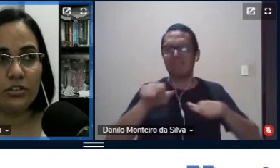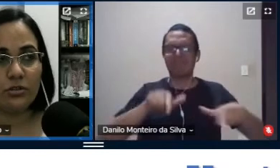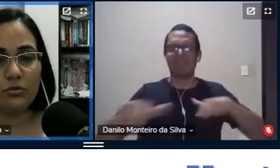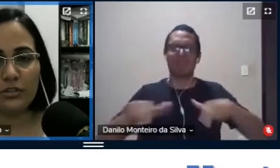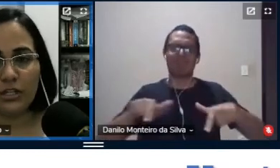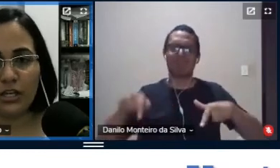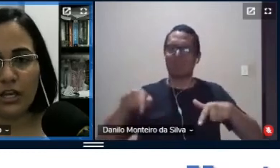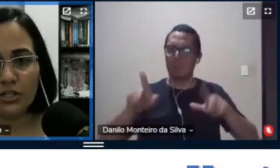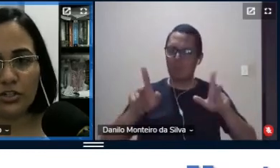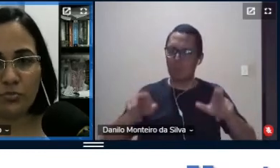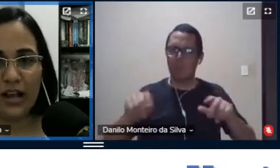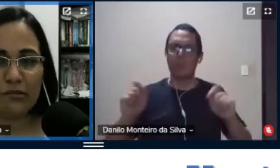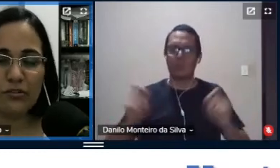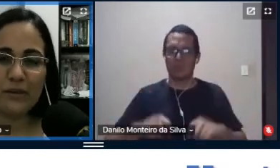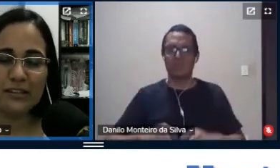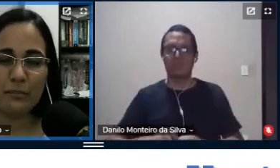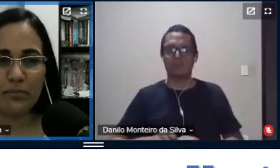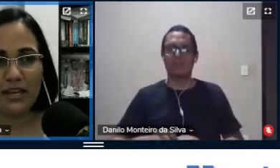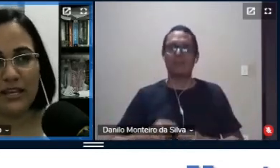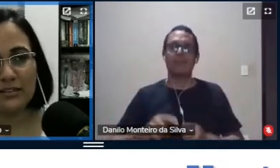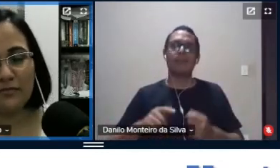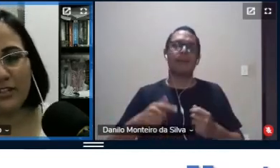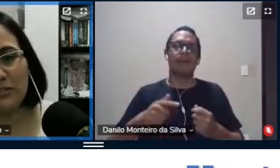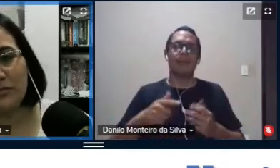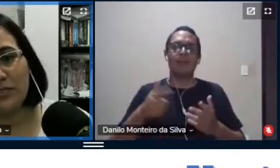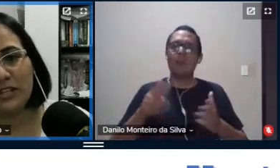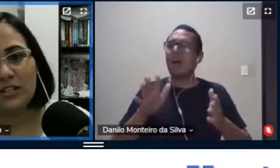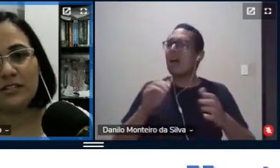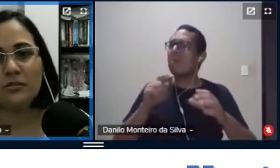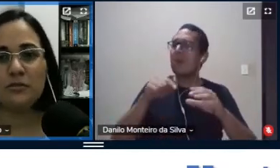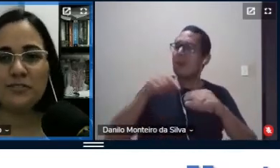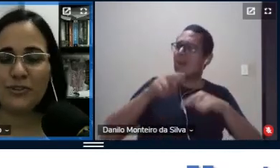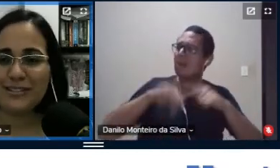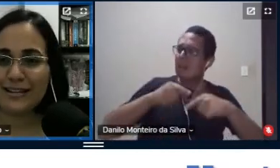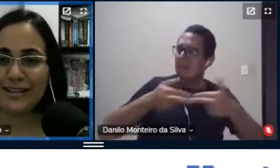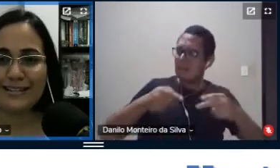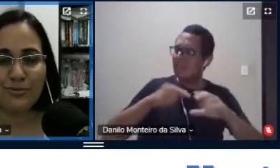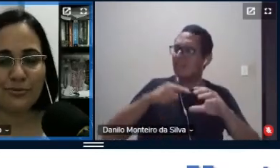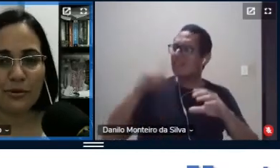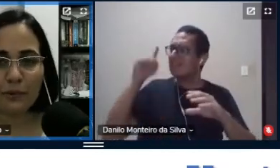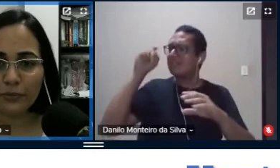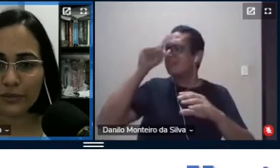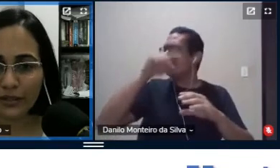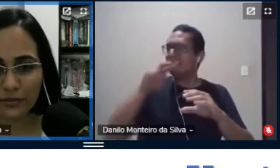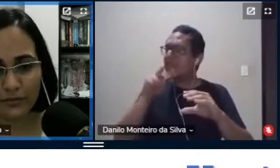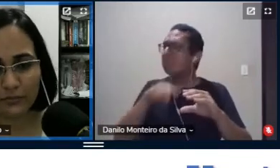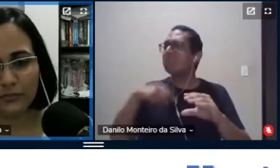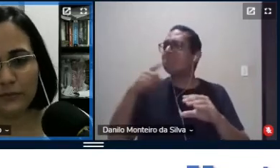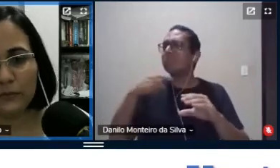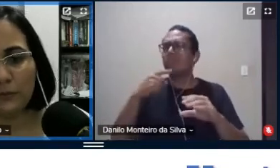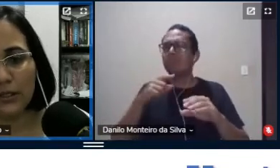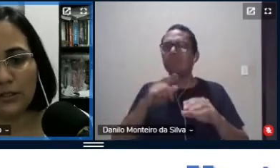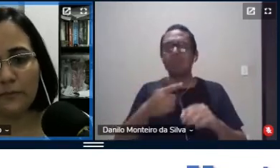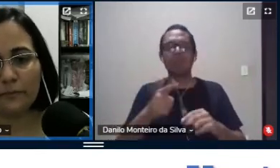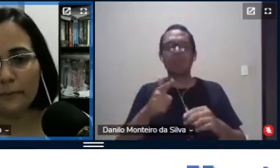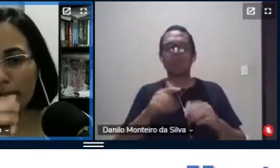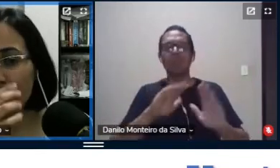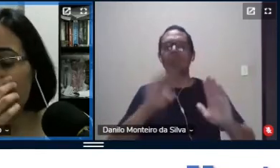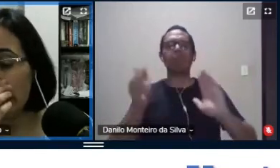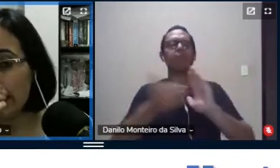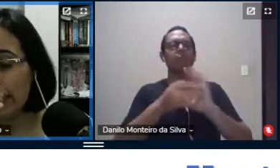Não existe inconveniente, tipo, o formato da peça fica difícil de eu visualizar. Isso não acontece com